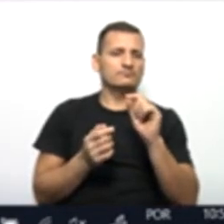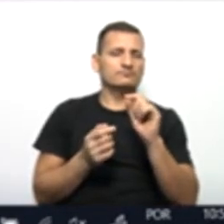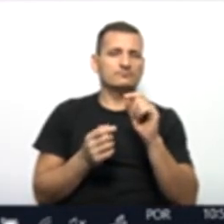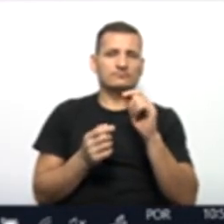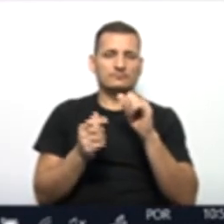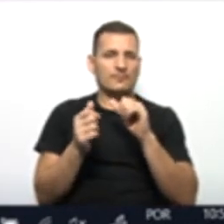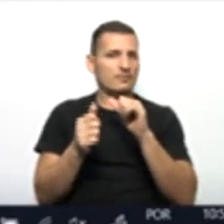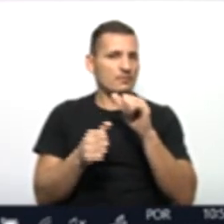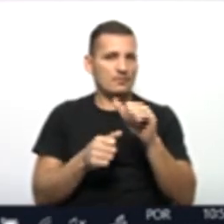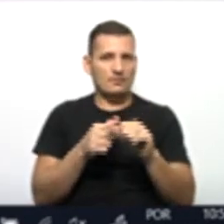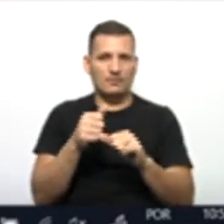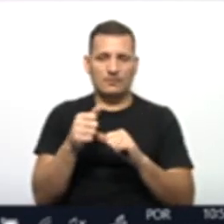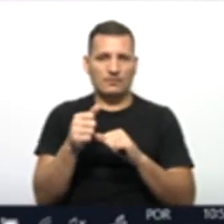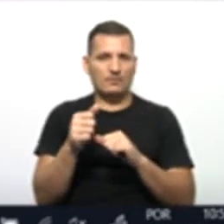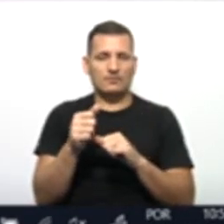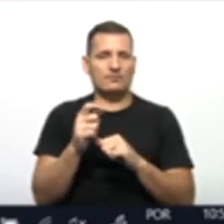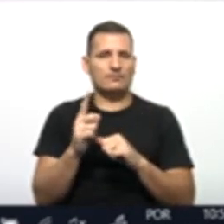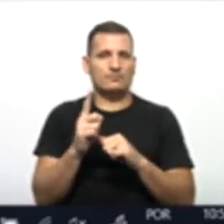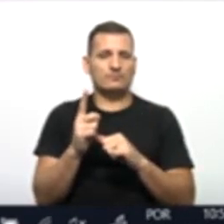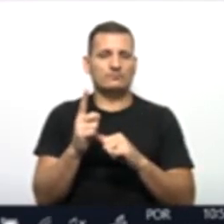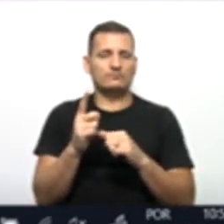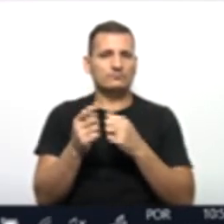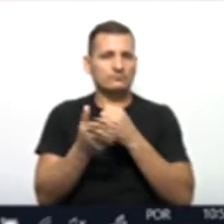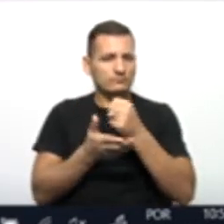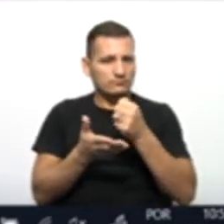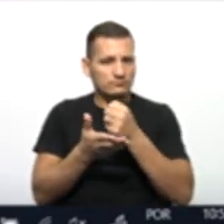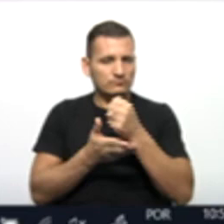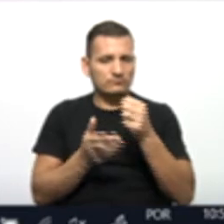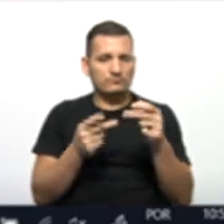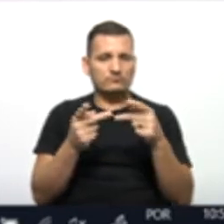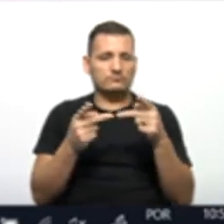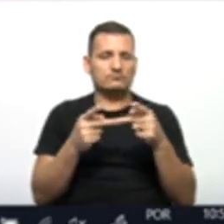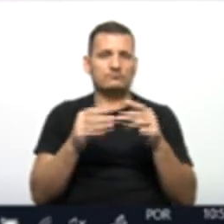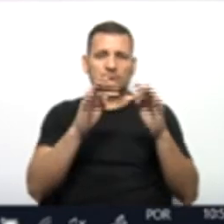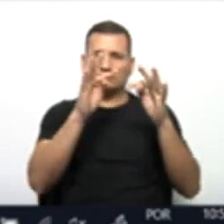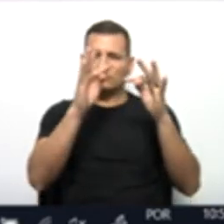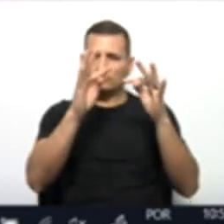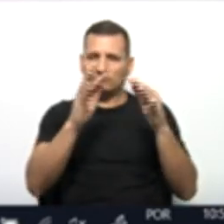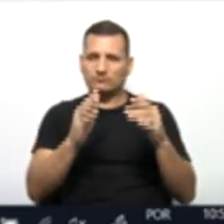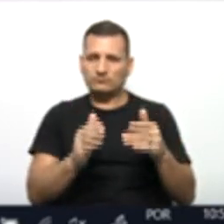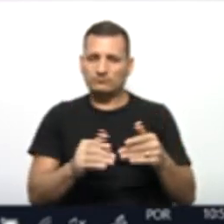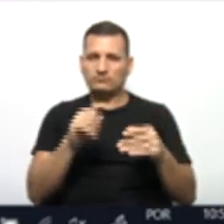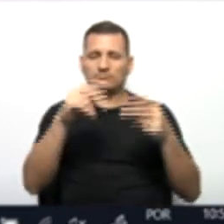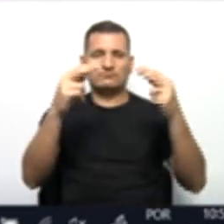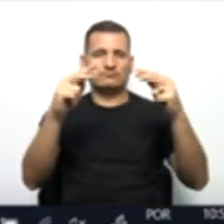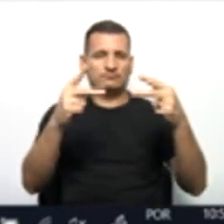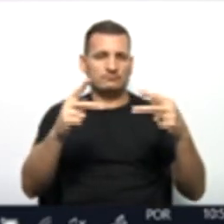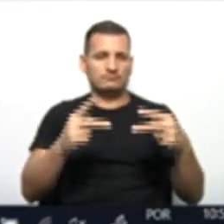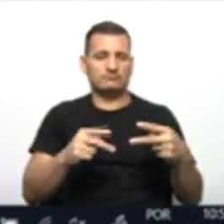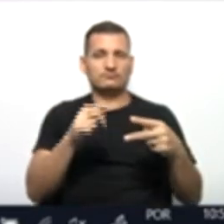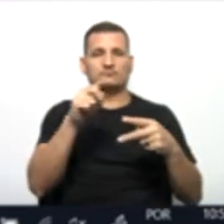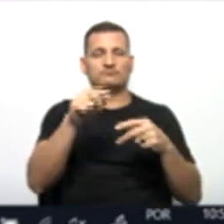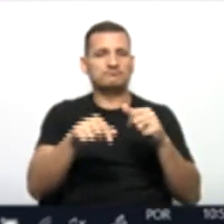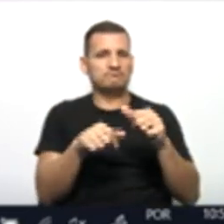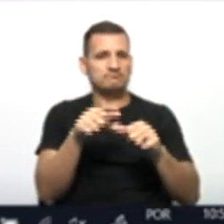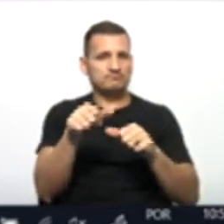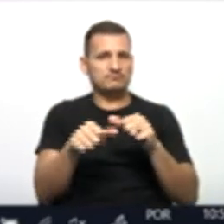nosso projeto base da aula passada e está toda aqui tá pessoal não tem alteração